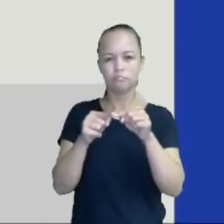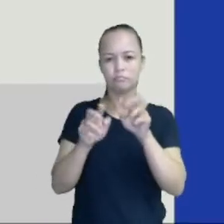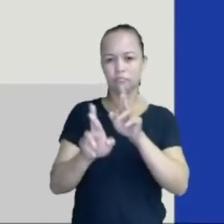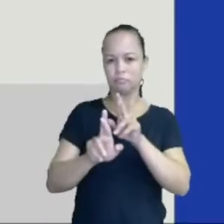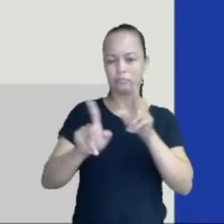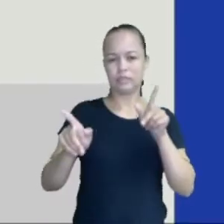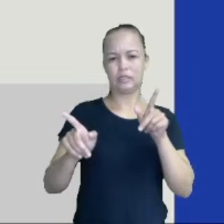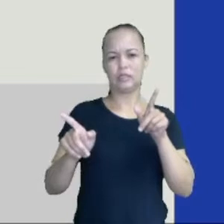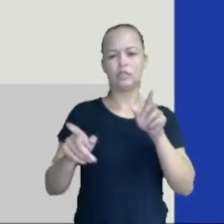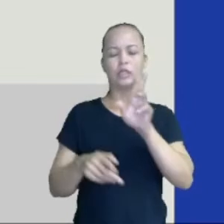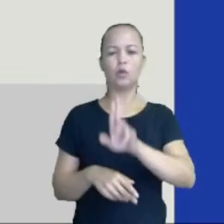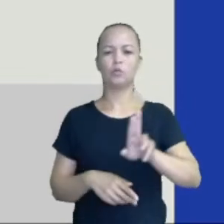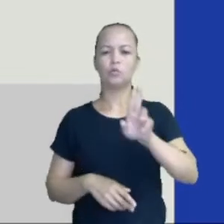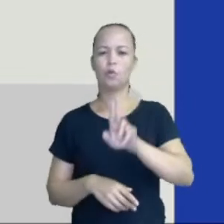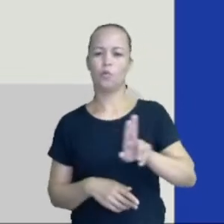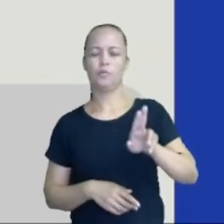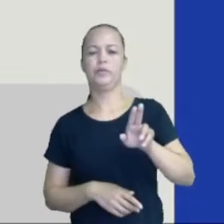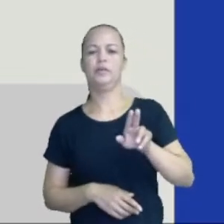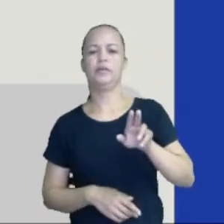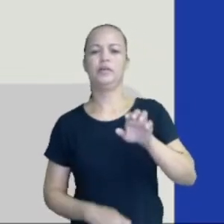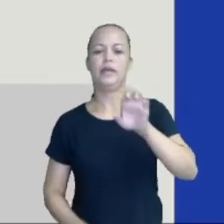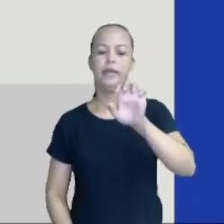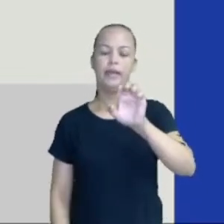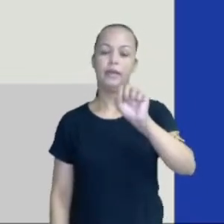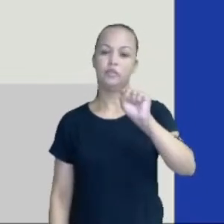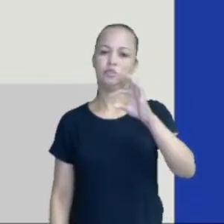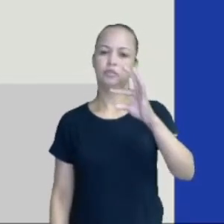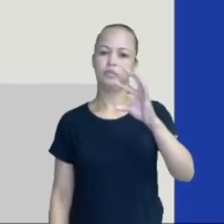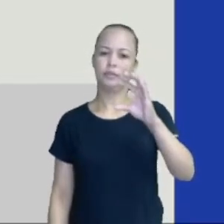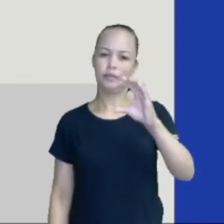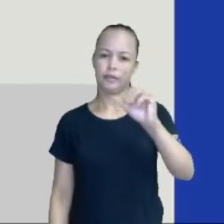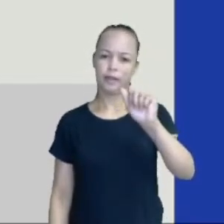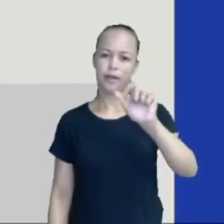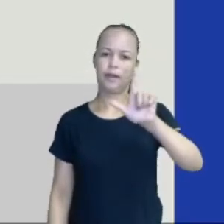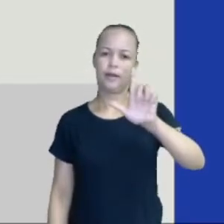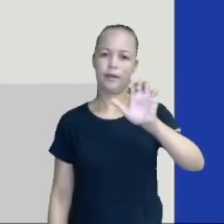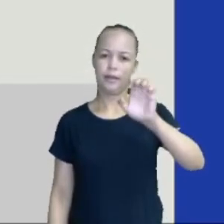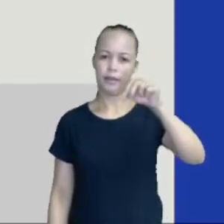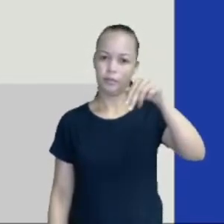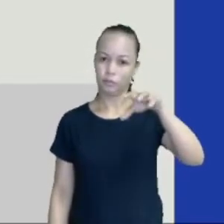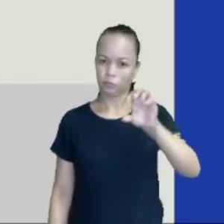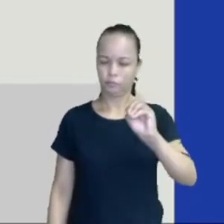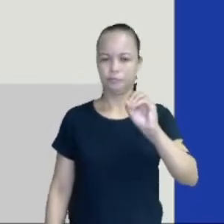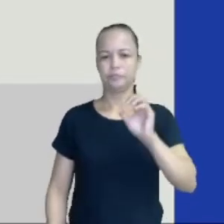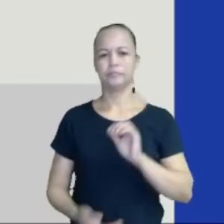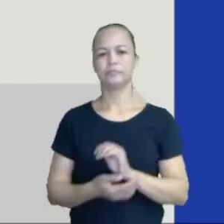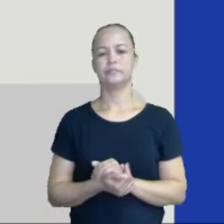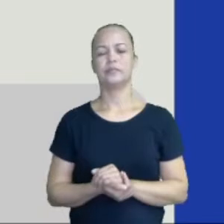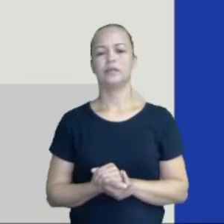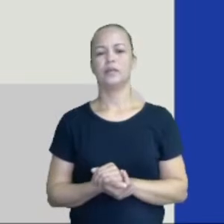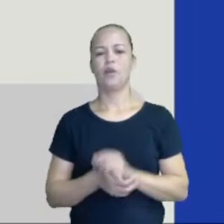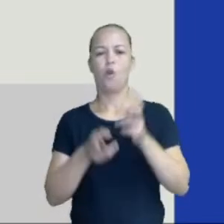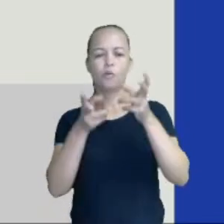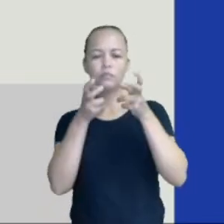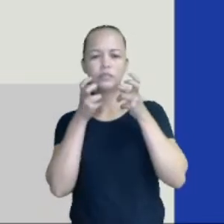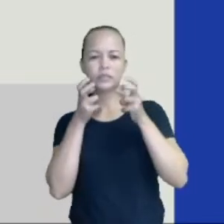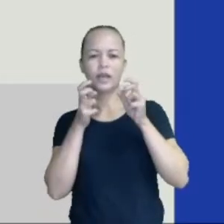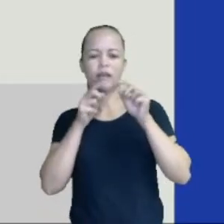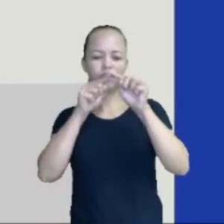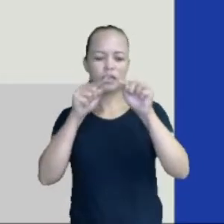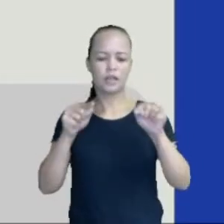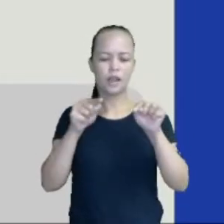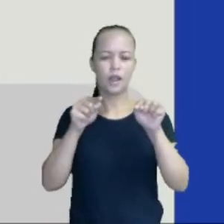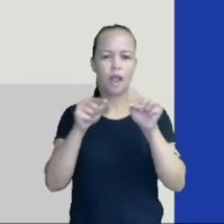lados diferentes são chamados de escalenos. Beleza? Presta bem atenção nessa figura. Vejam que ele tem uma